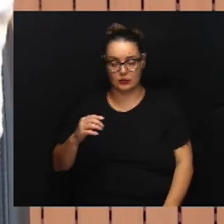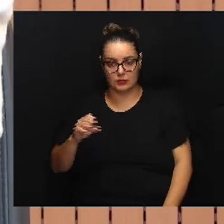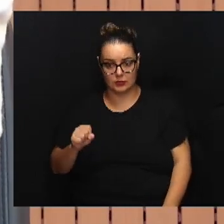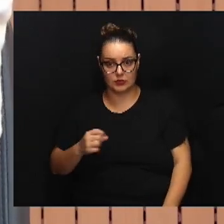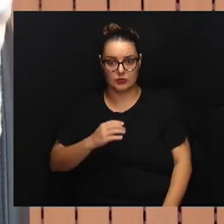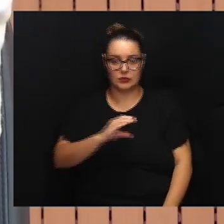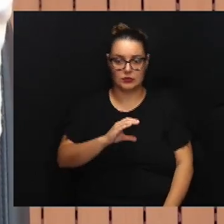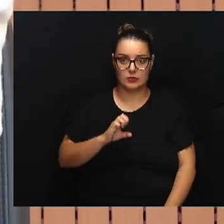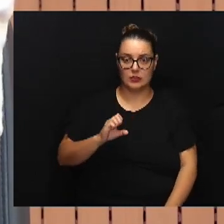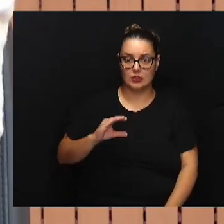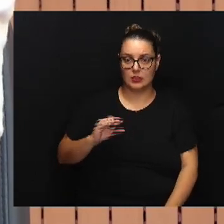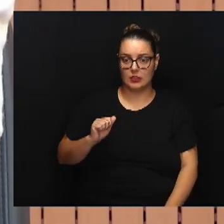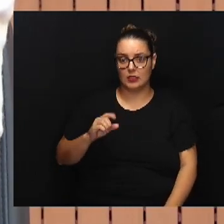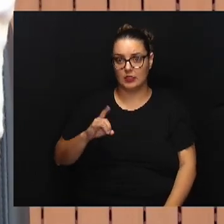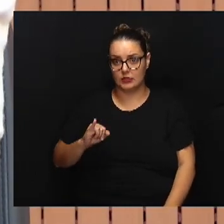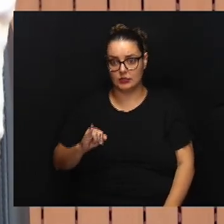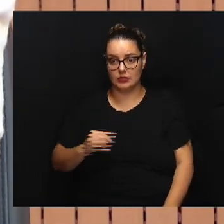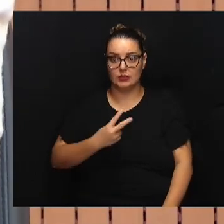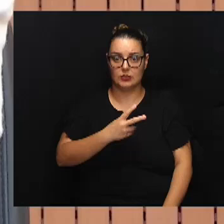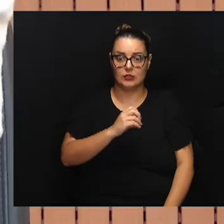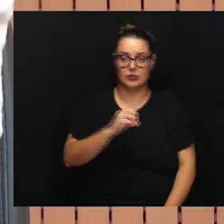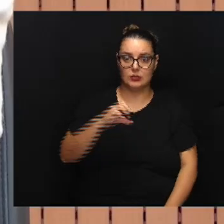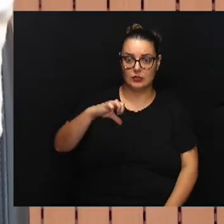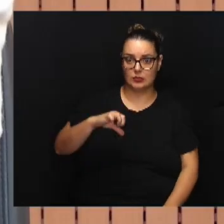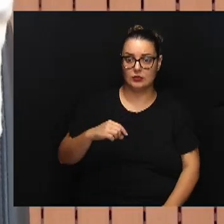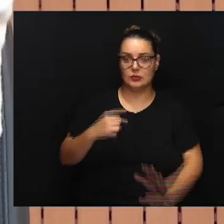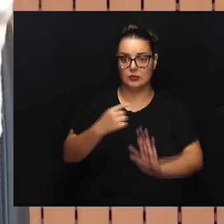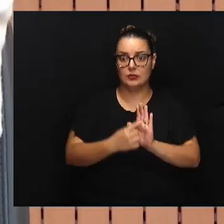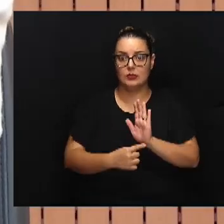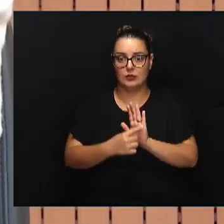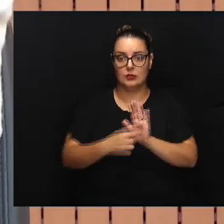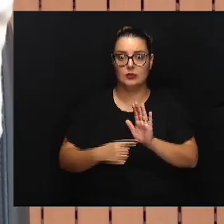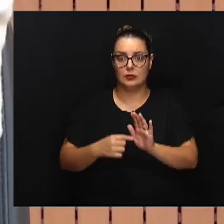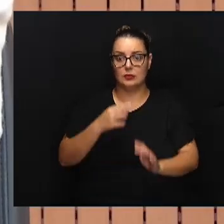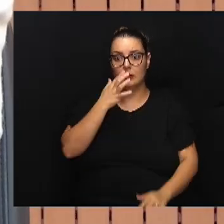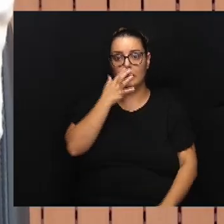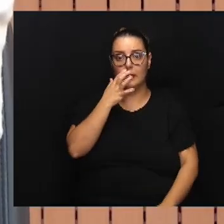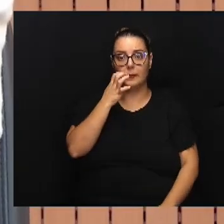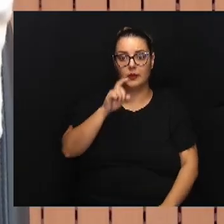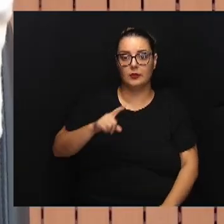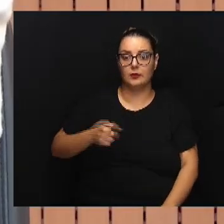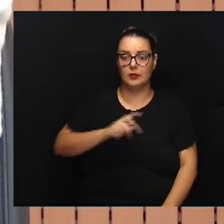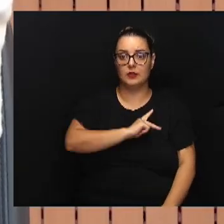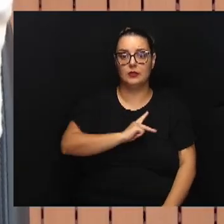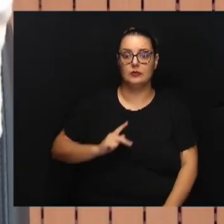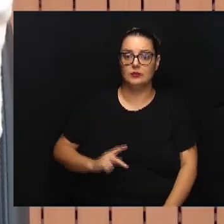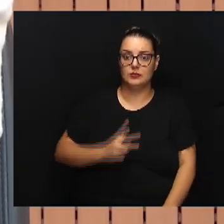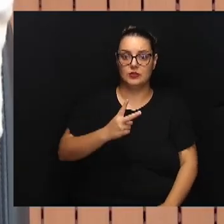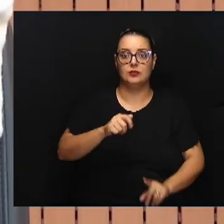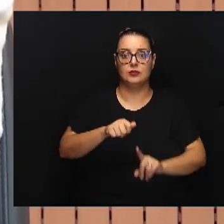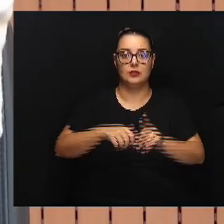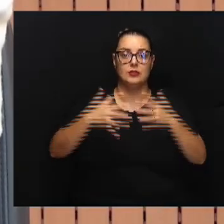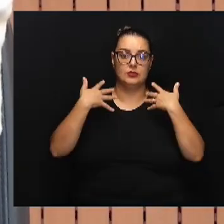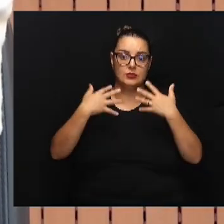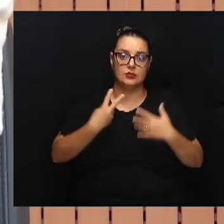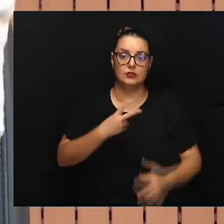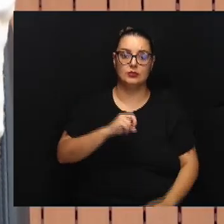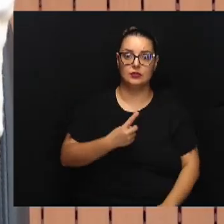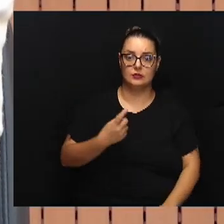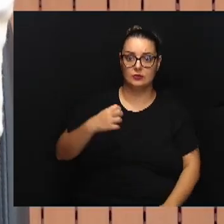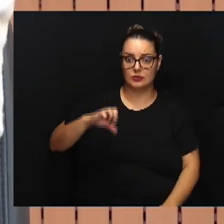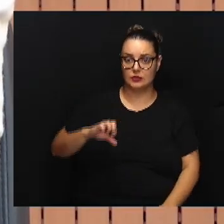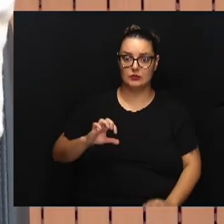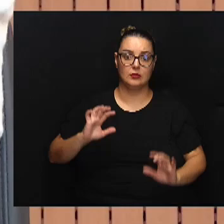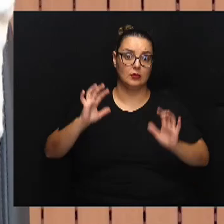ela foi extinta, comemorada no Twitter pelo ex-presidente no dia 2 de janeiro de 2019,